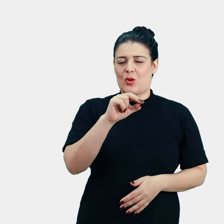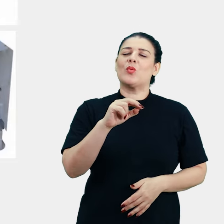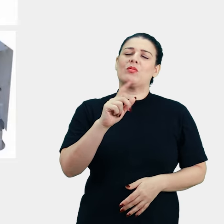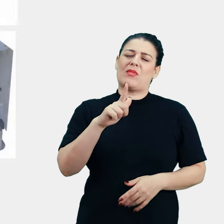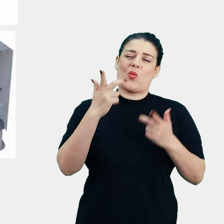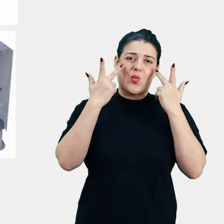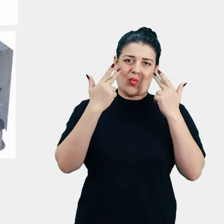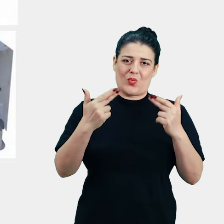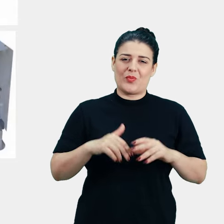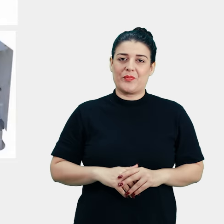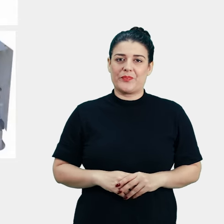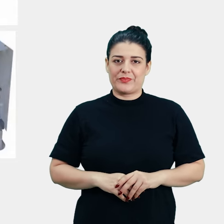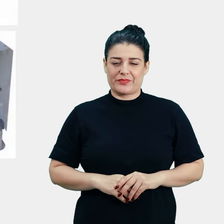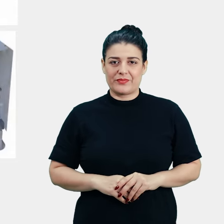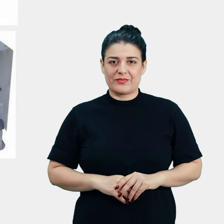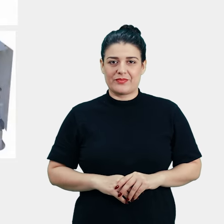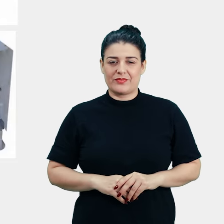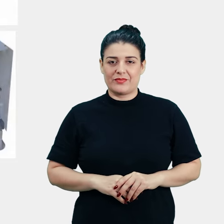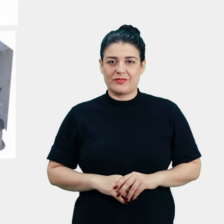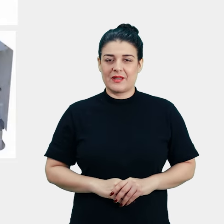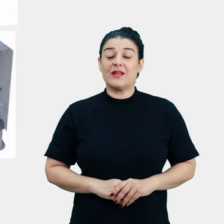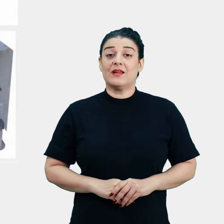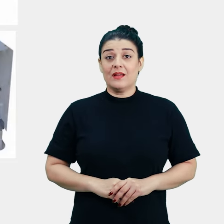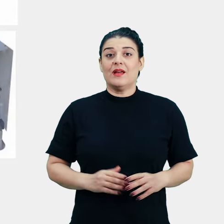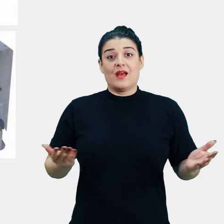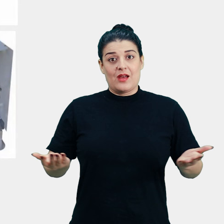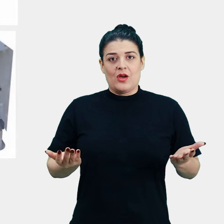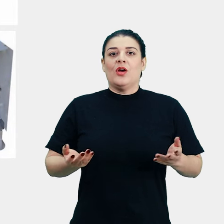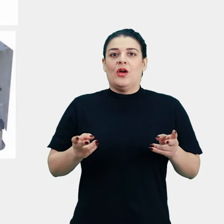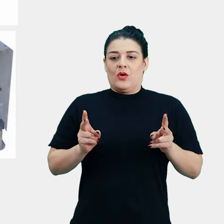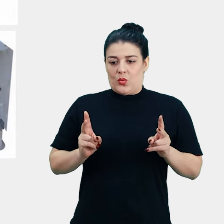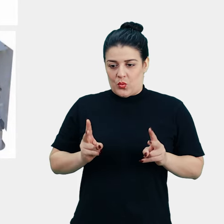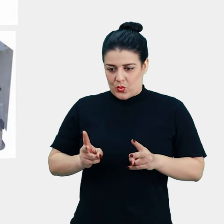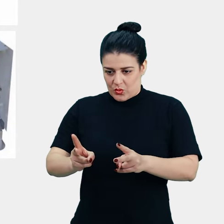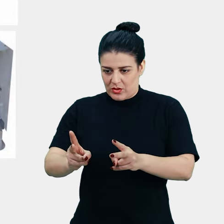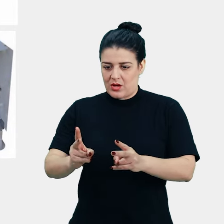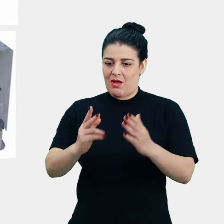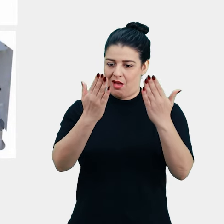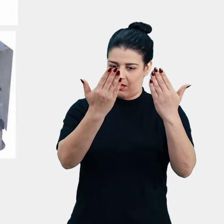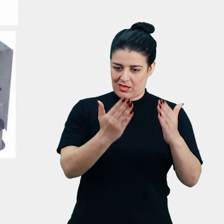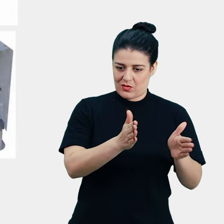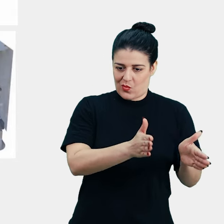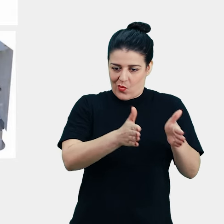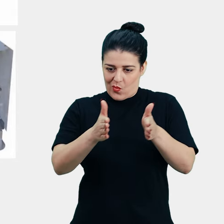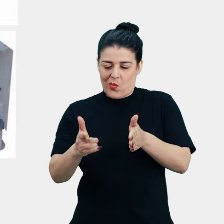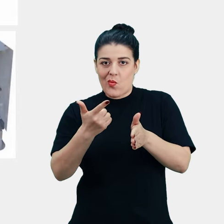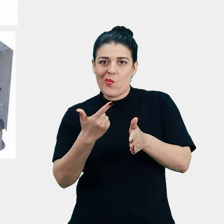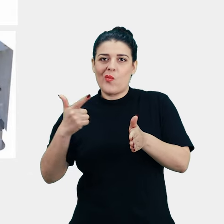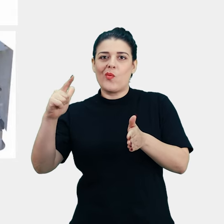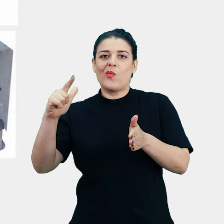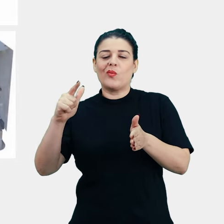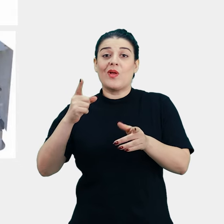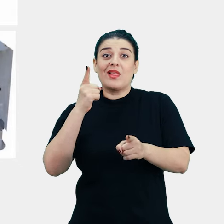comum. E dando continuidade, né, agora saindo dos analisadores, vamos falar brevemente